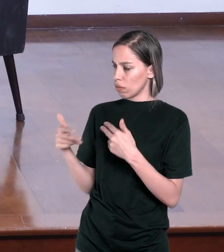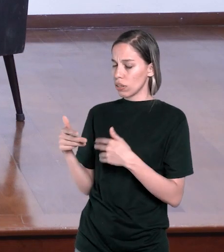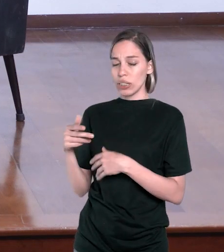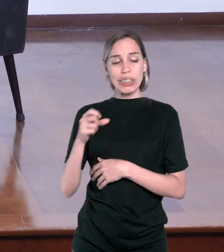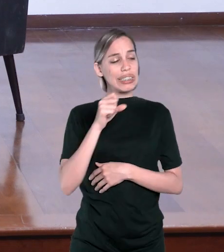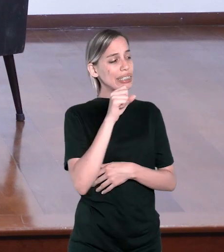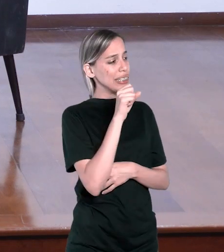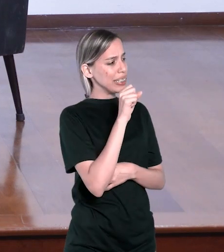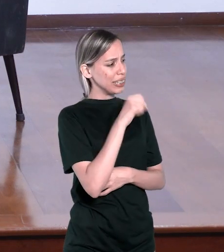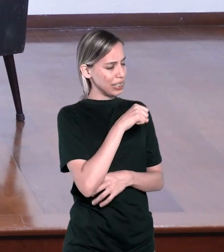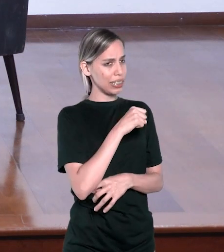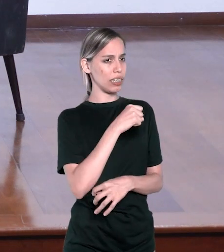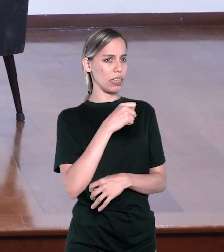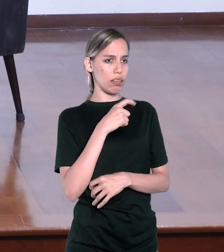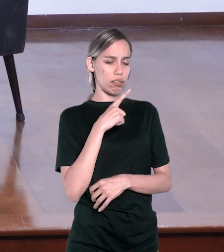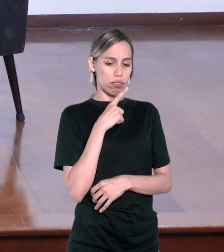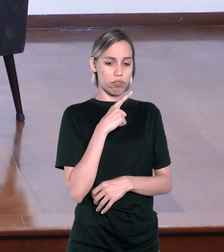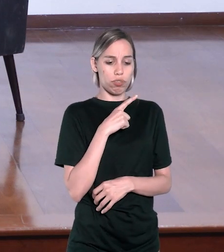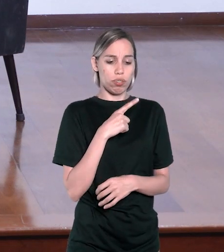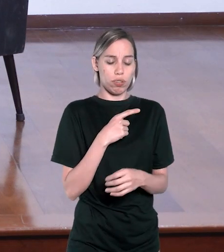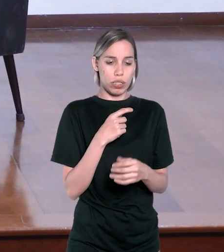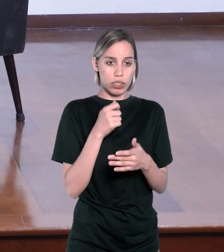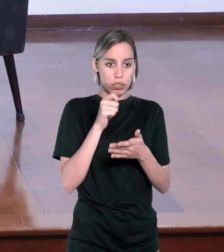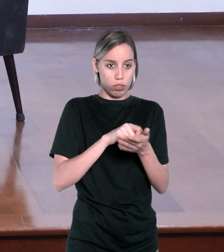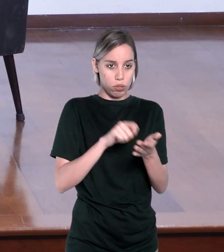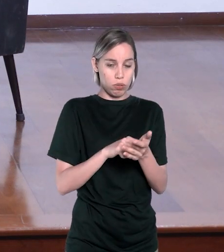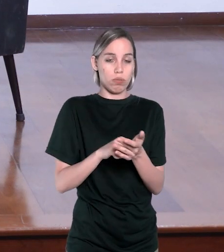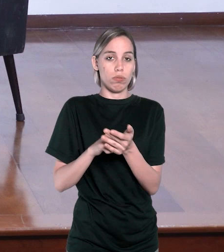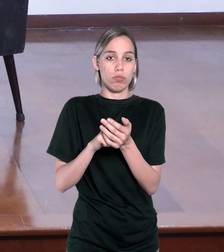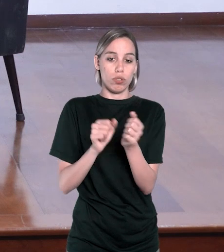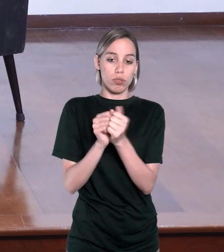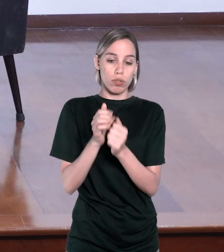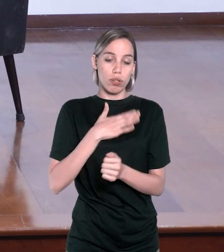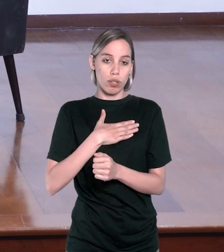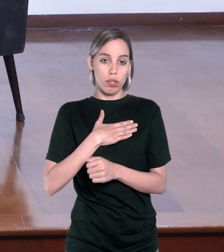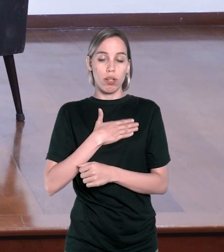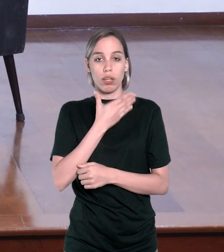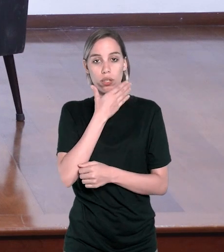feitas com meu marido, entendeu? Foi um investimento mesmo. Eu